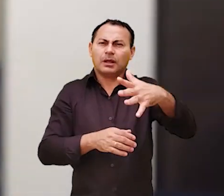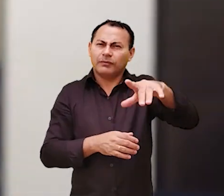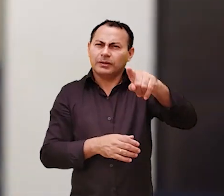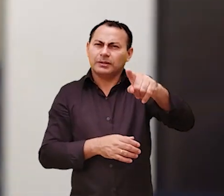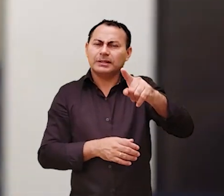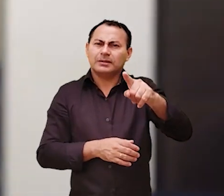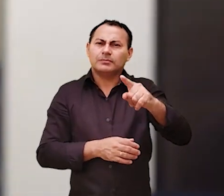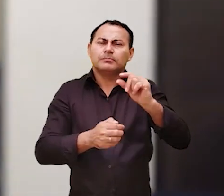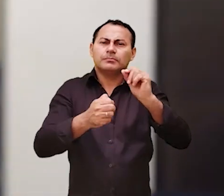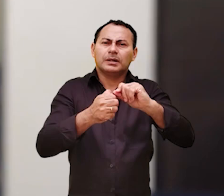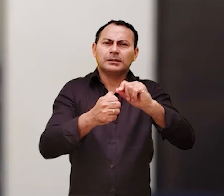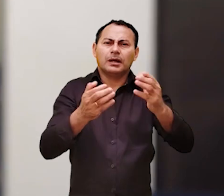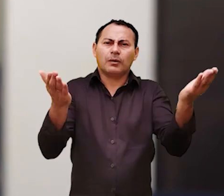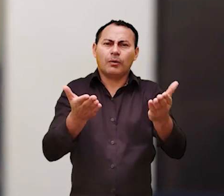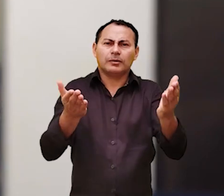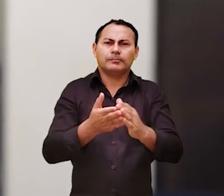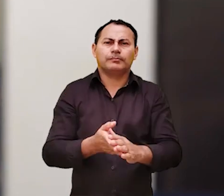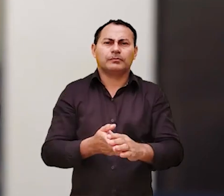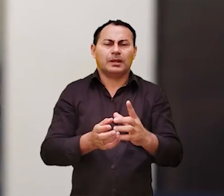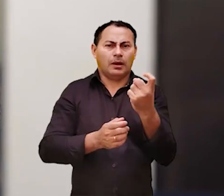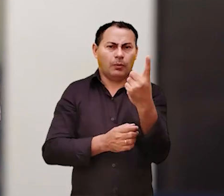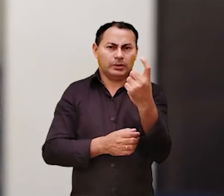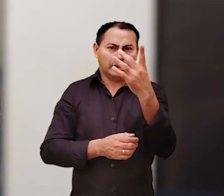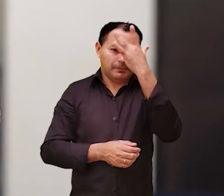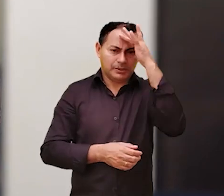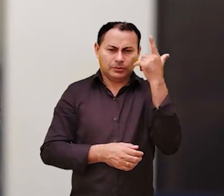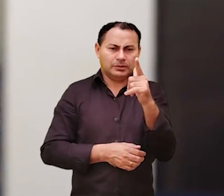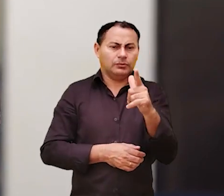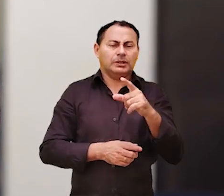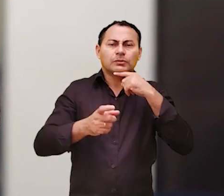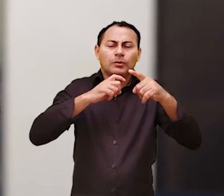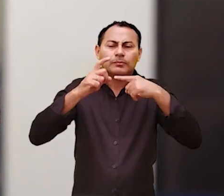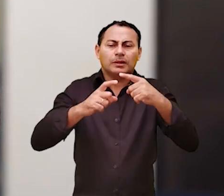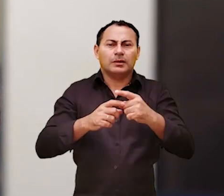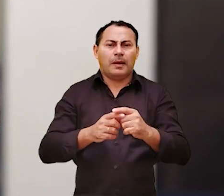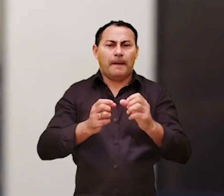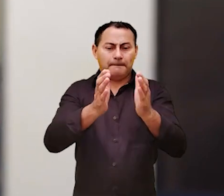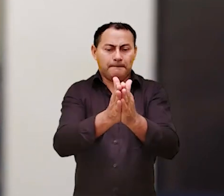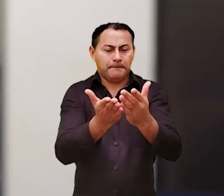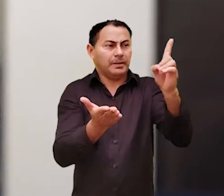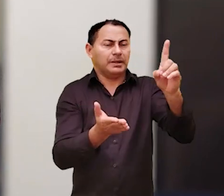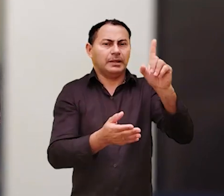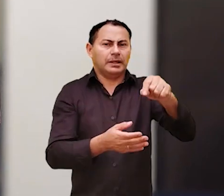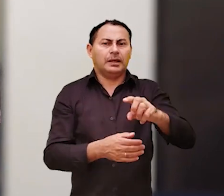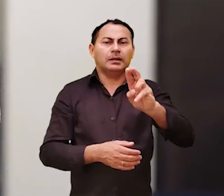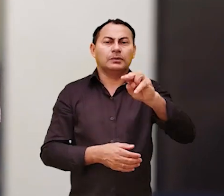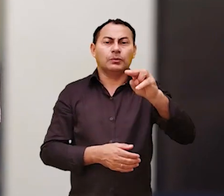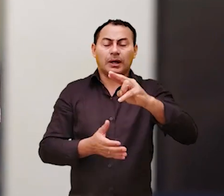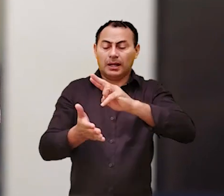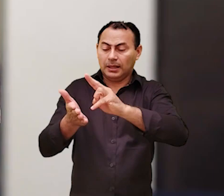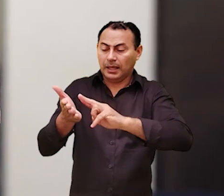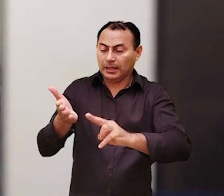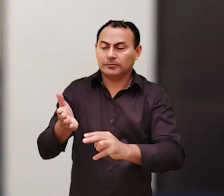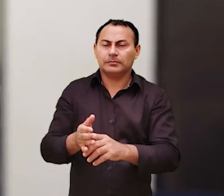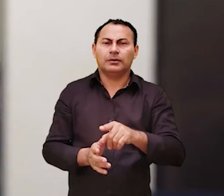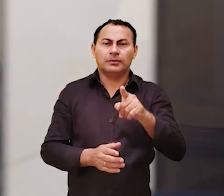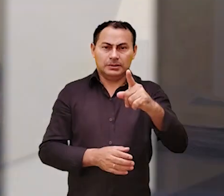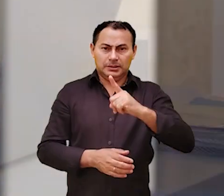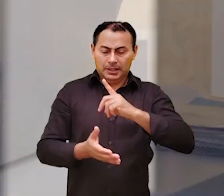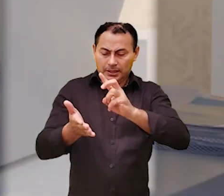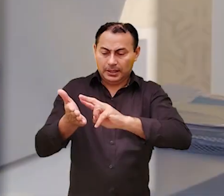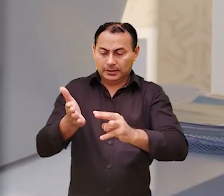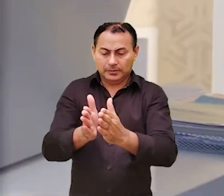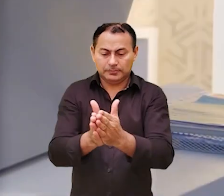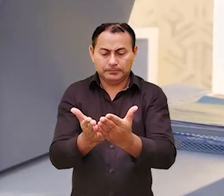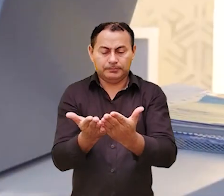uma pergunta que talvez você esteja se fazendo. As únicas pessoas que não têm dúvidas sobre a Bíblia são aquelas que nunca leem. Se